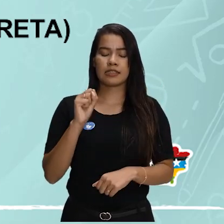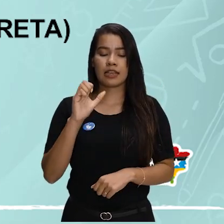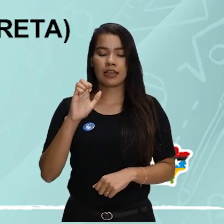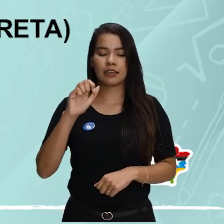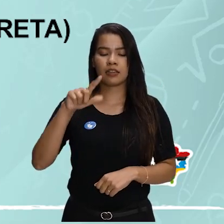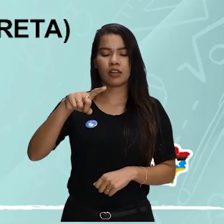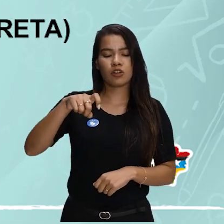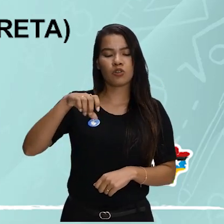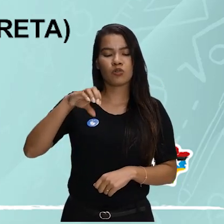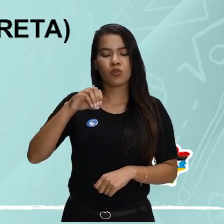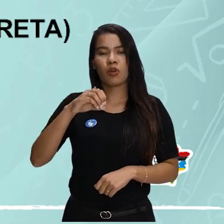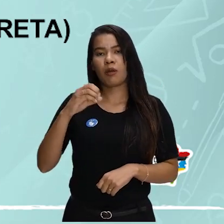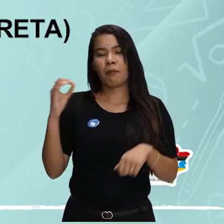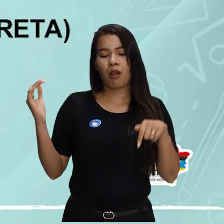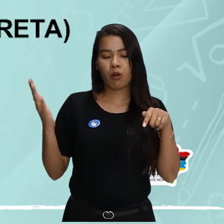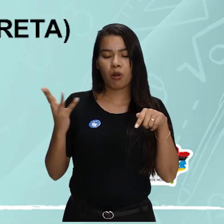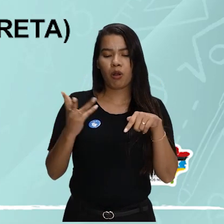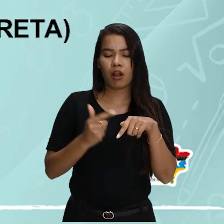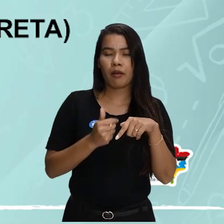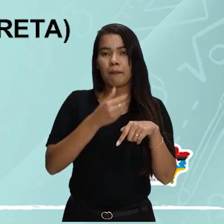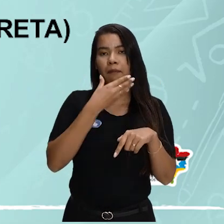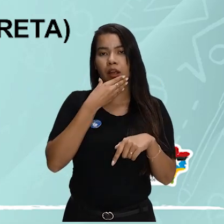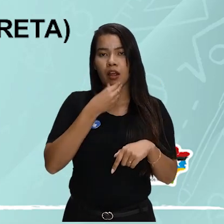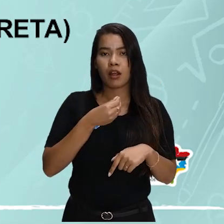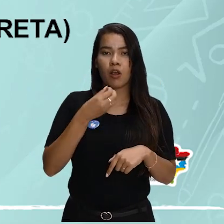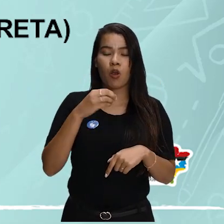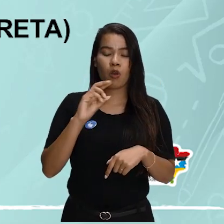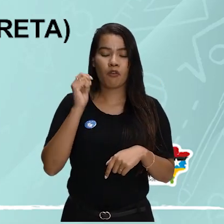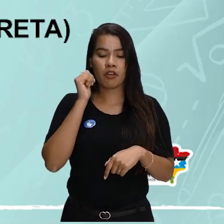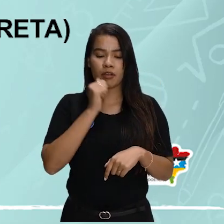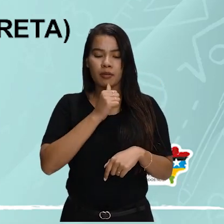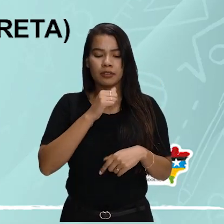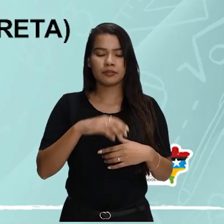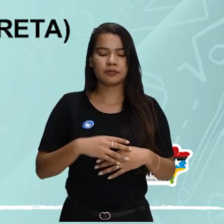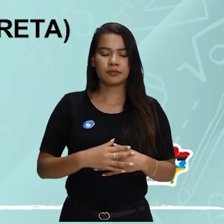Nota do aluno, também é uma quantitativa discreta.